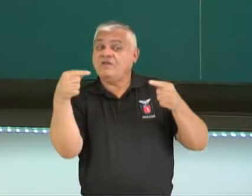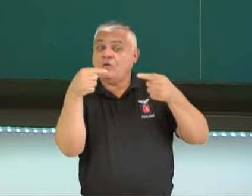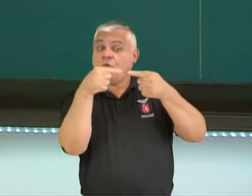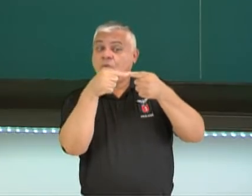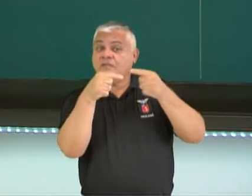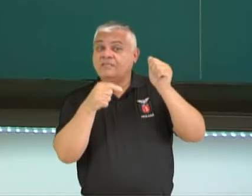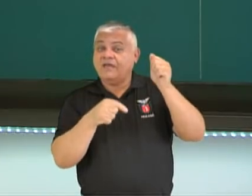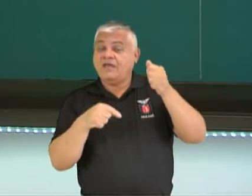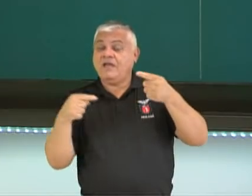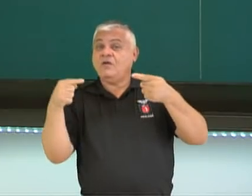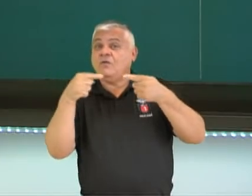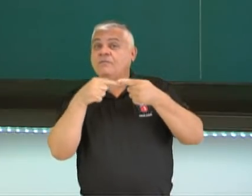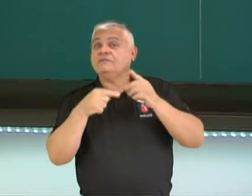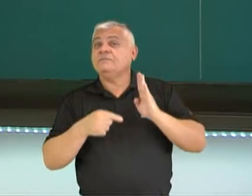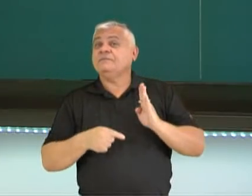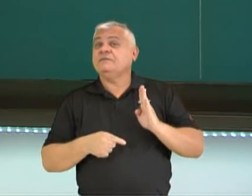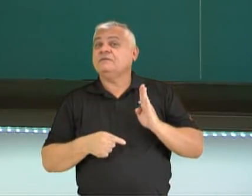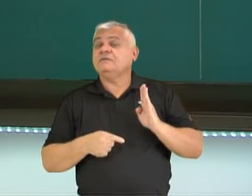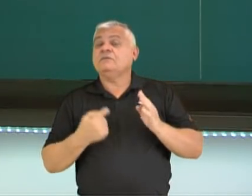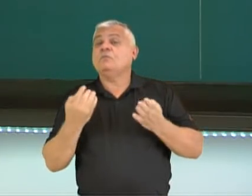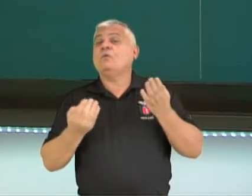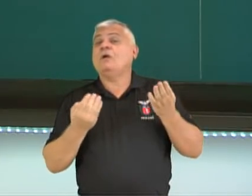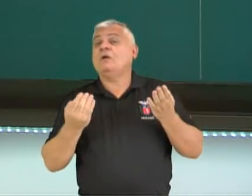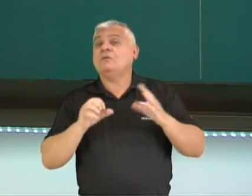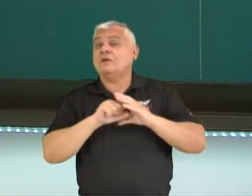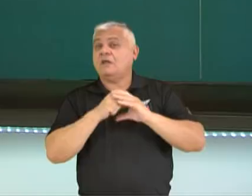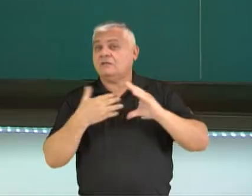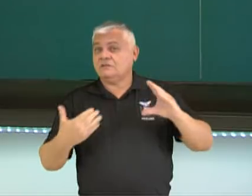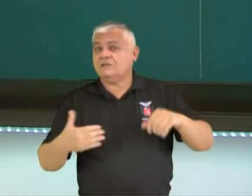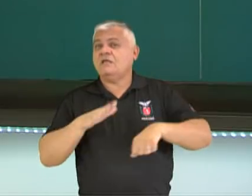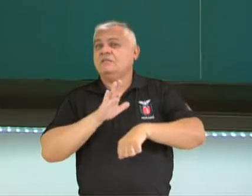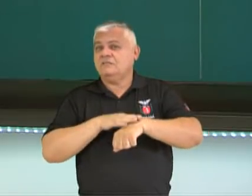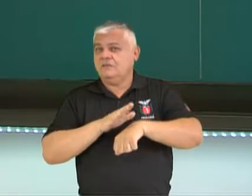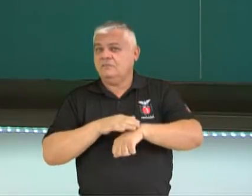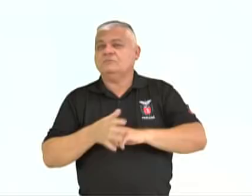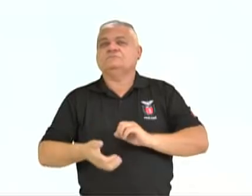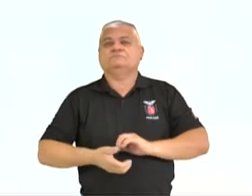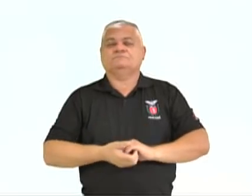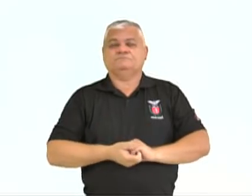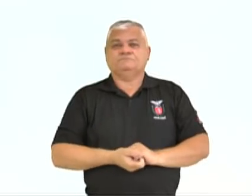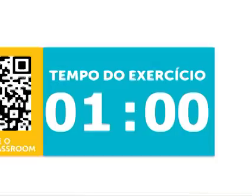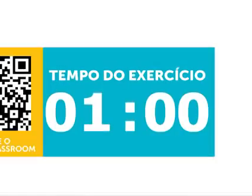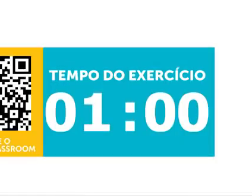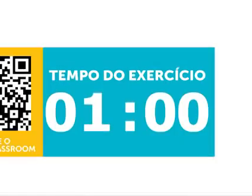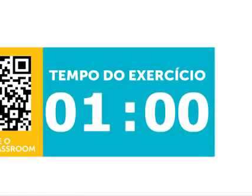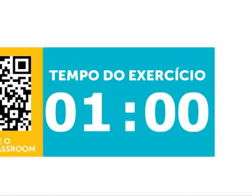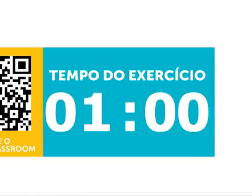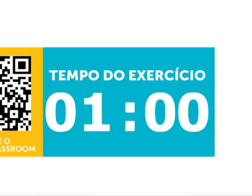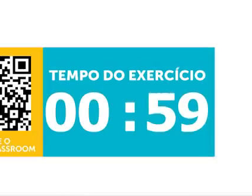aqui. Aqui se referem a essas características. Um tempinho para você.